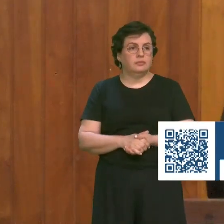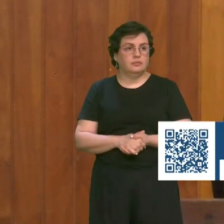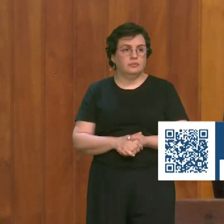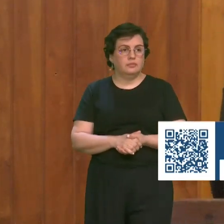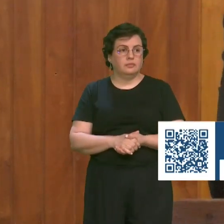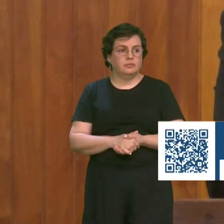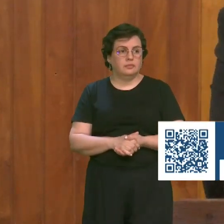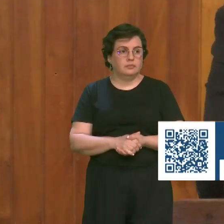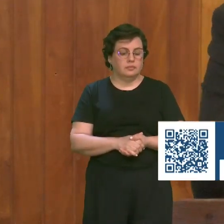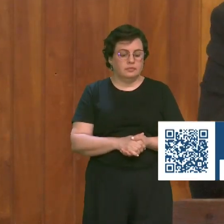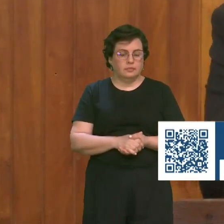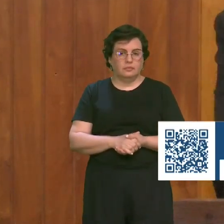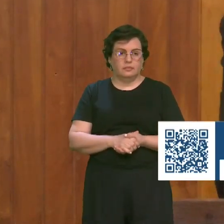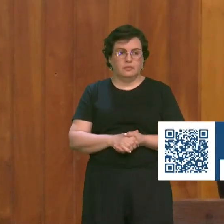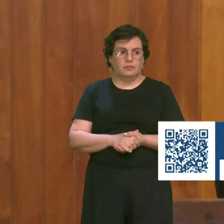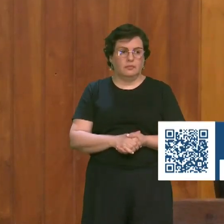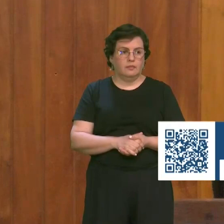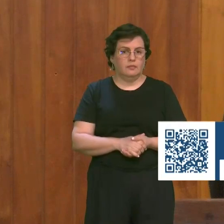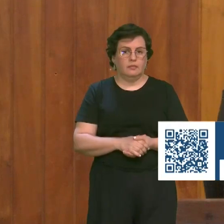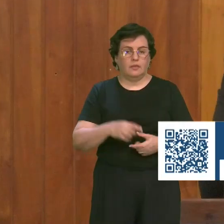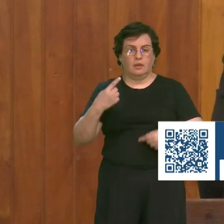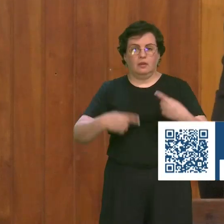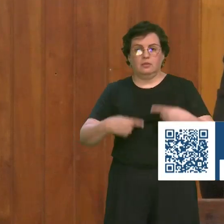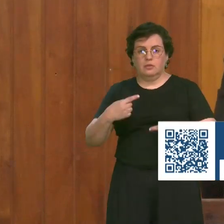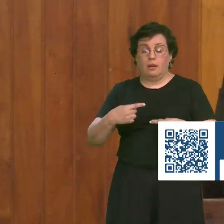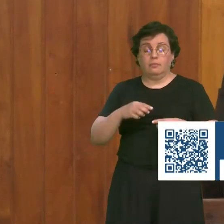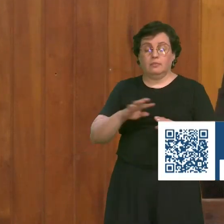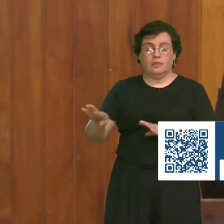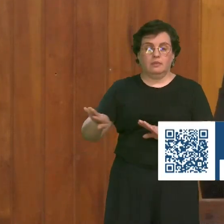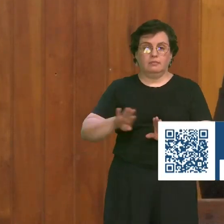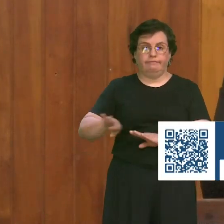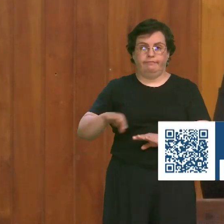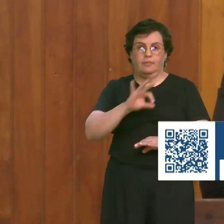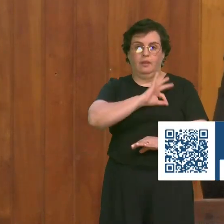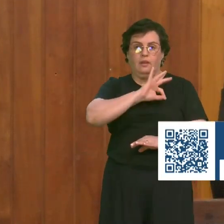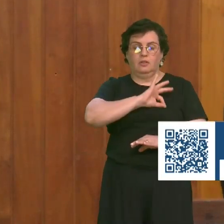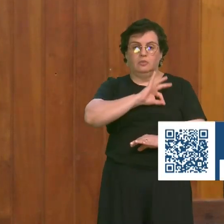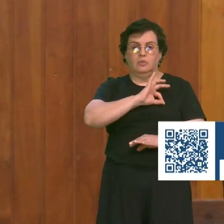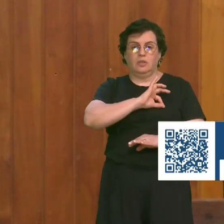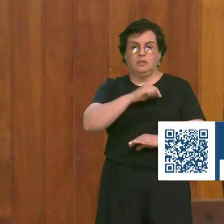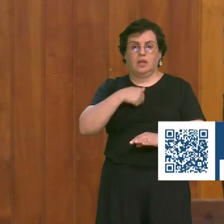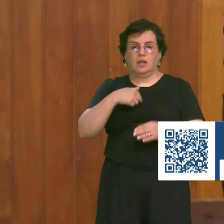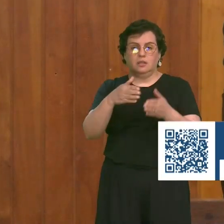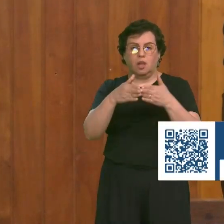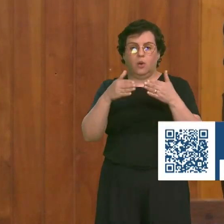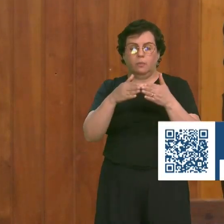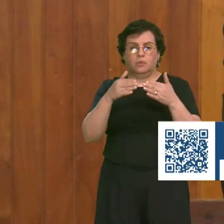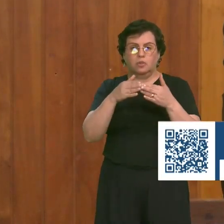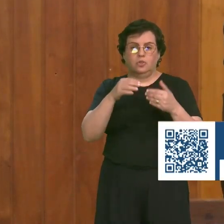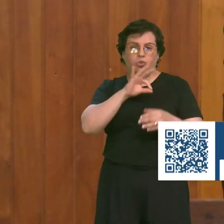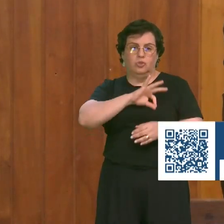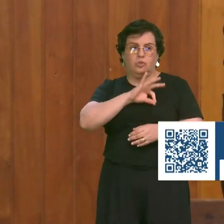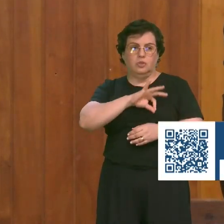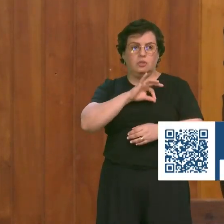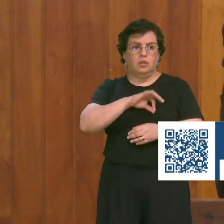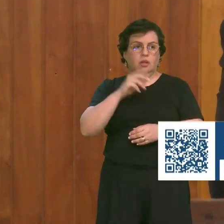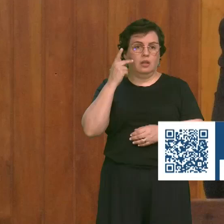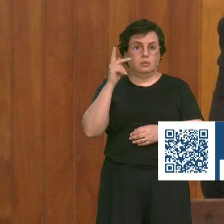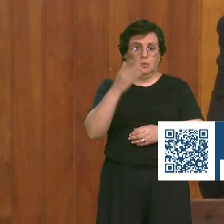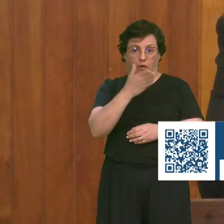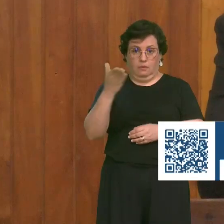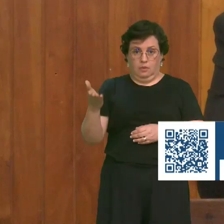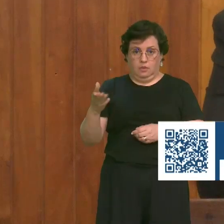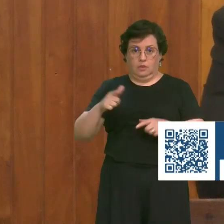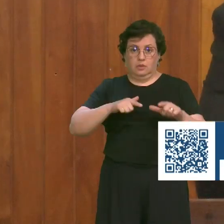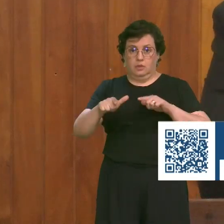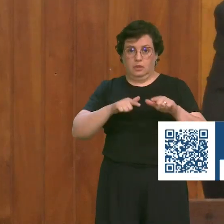aos policiais militares de Marília os policiais civis de Marília eu fiz um pedido de um pró-labore para os senhores